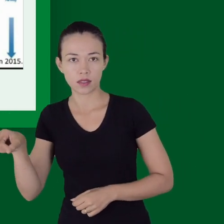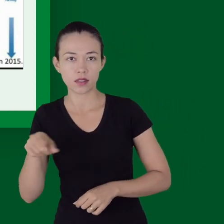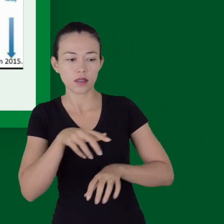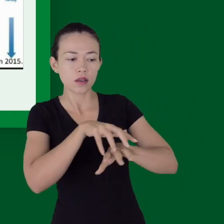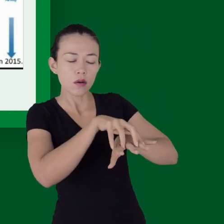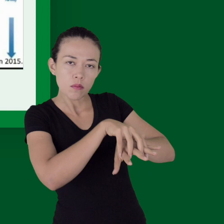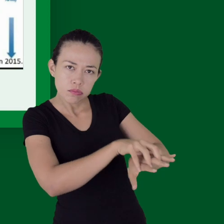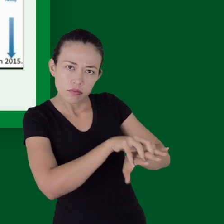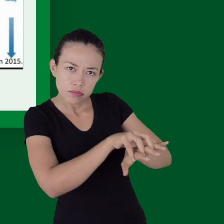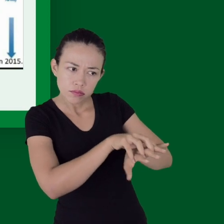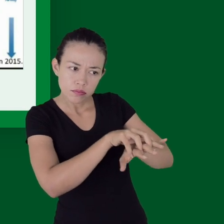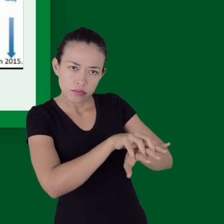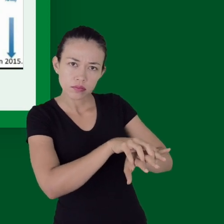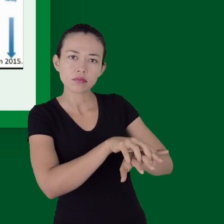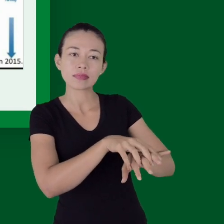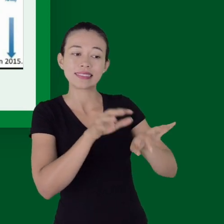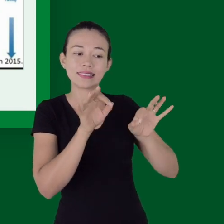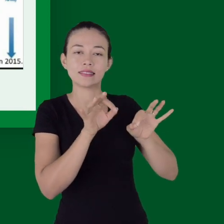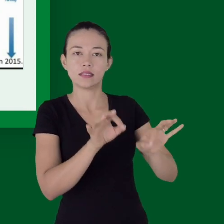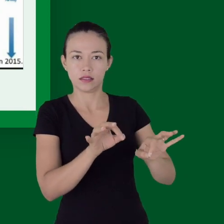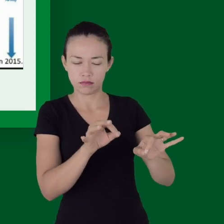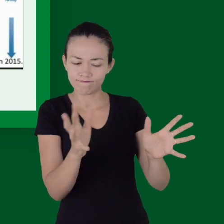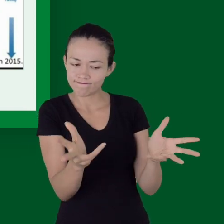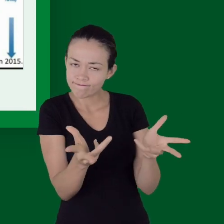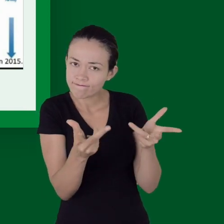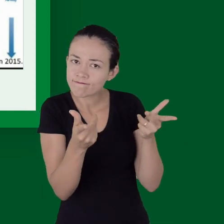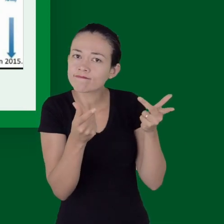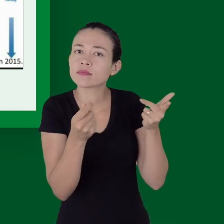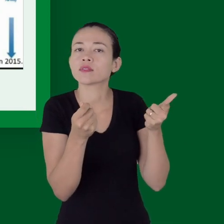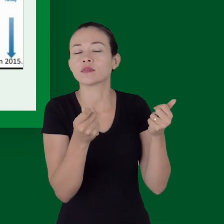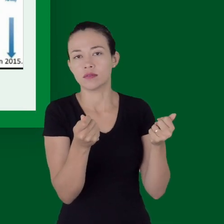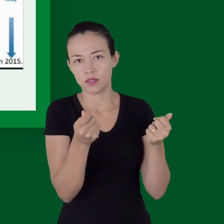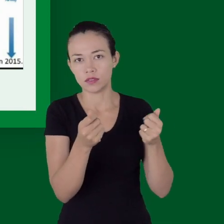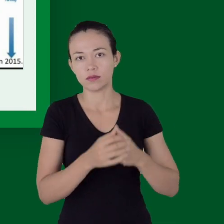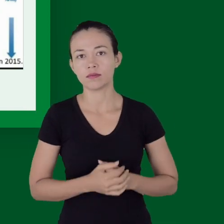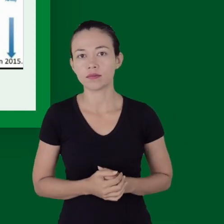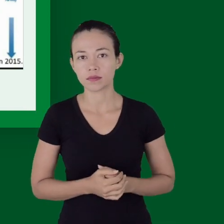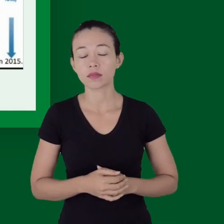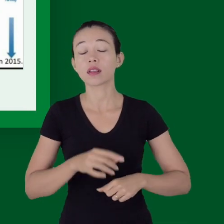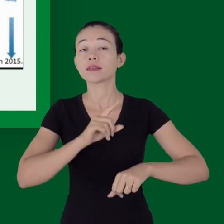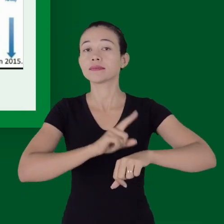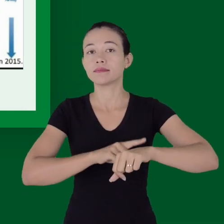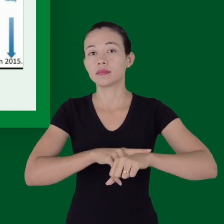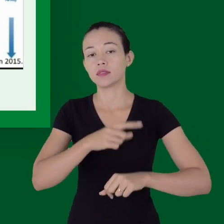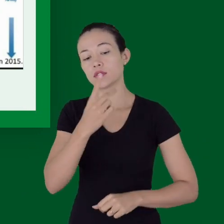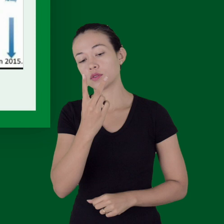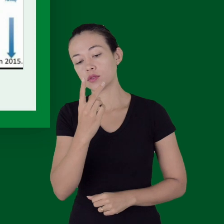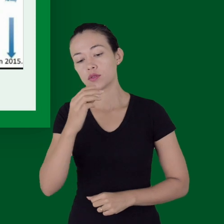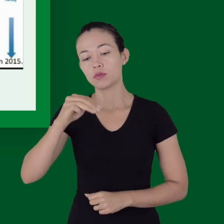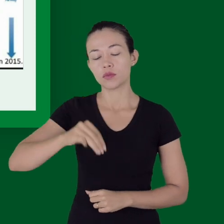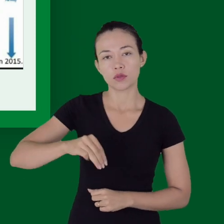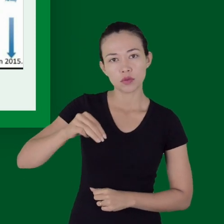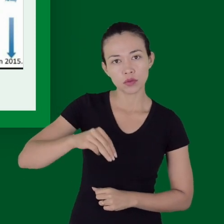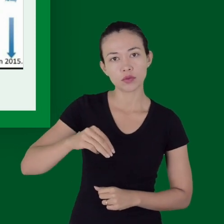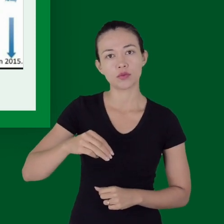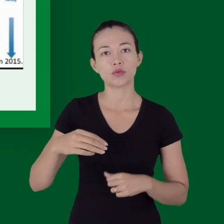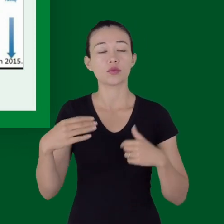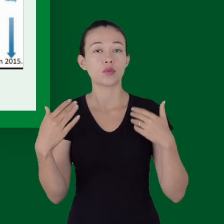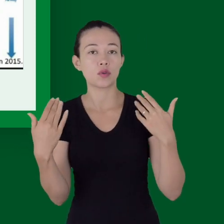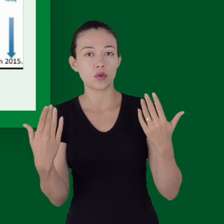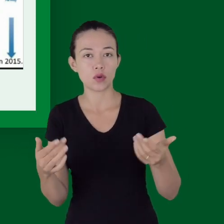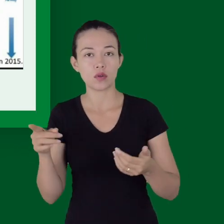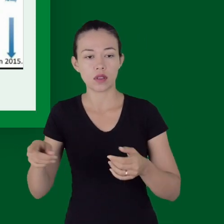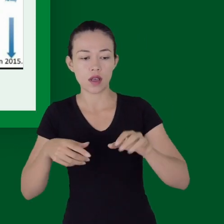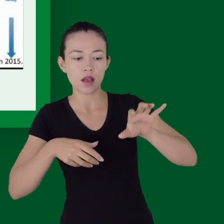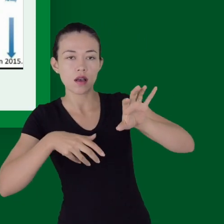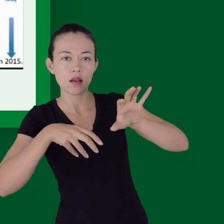fazer a ECP de alta qualidade e a cada 2 minutos ou 5 ciclos de 30 para